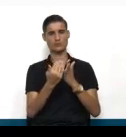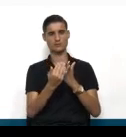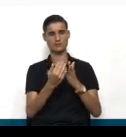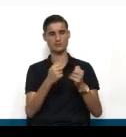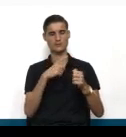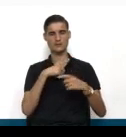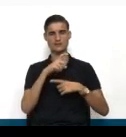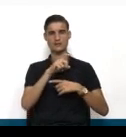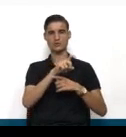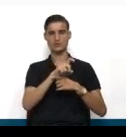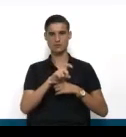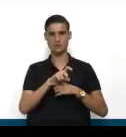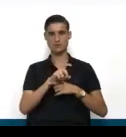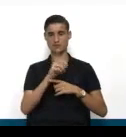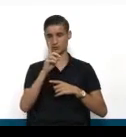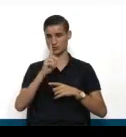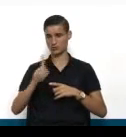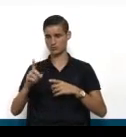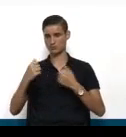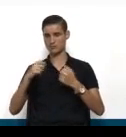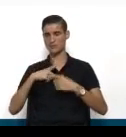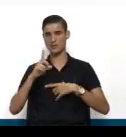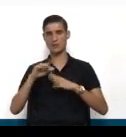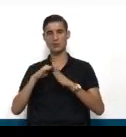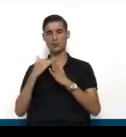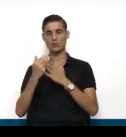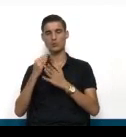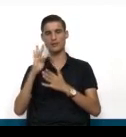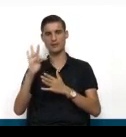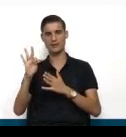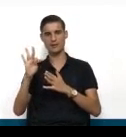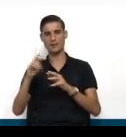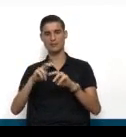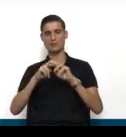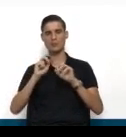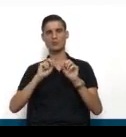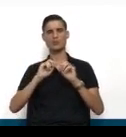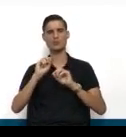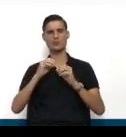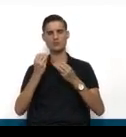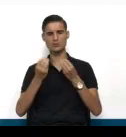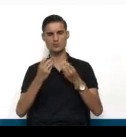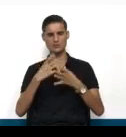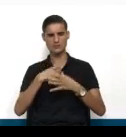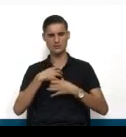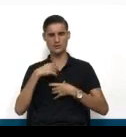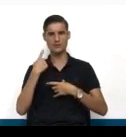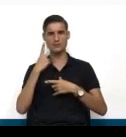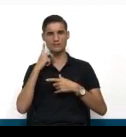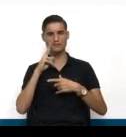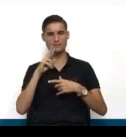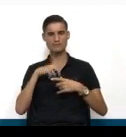de x, e o lado direito todo depende de t, a única forma dessa igualdade ser